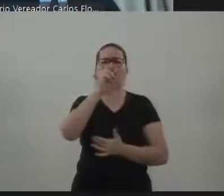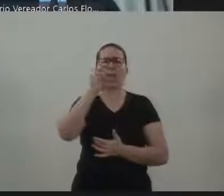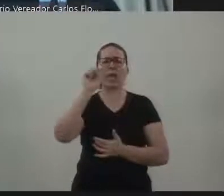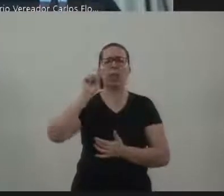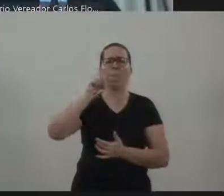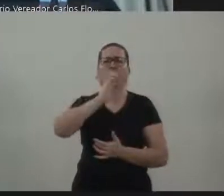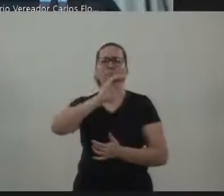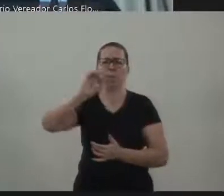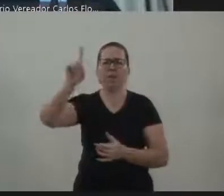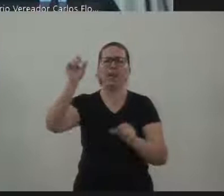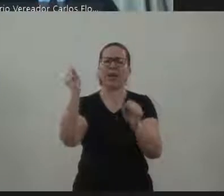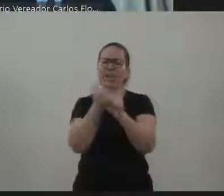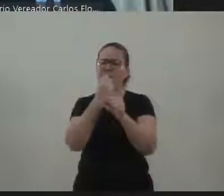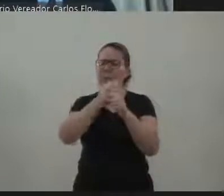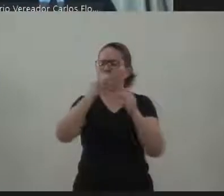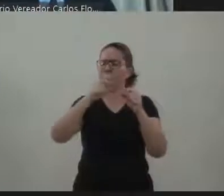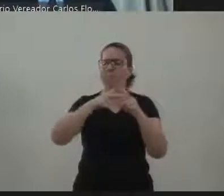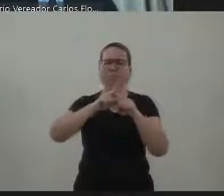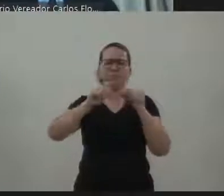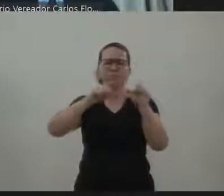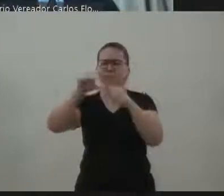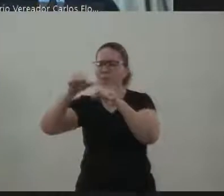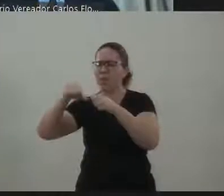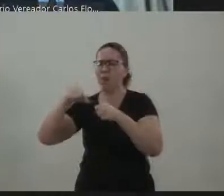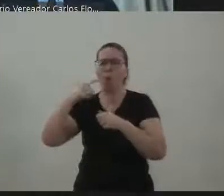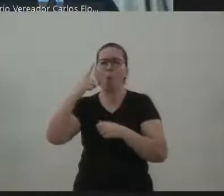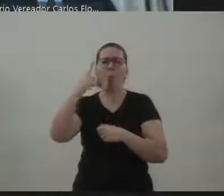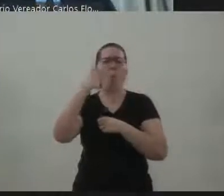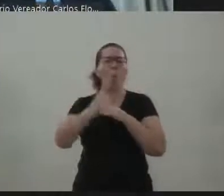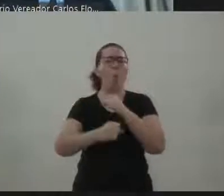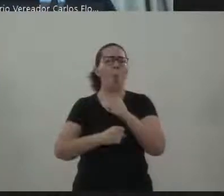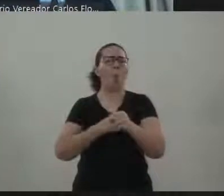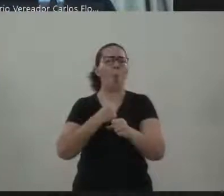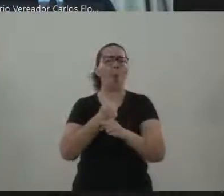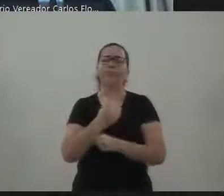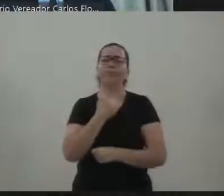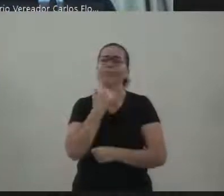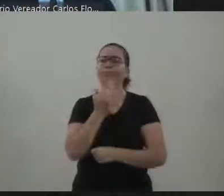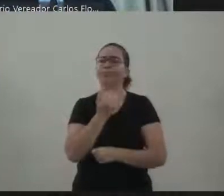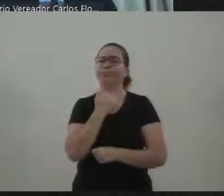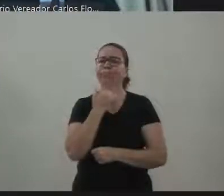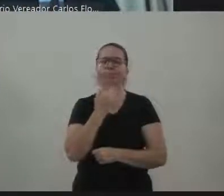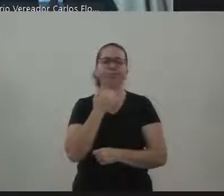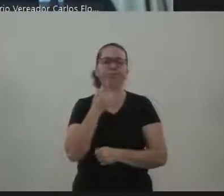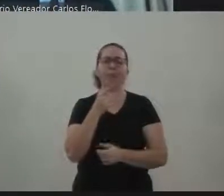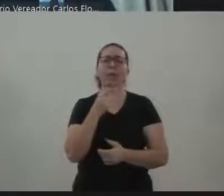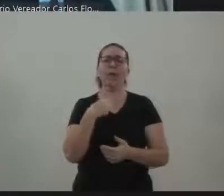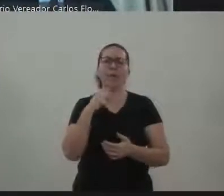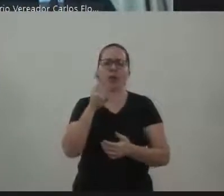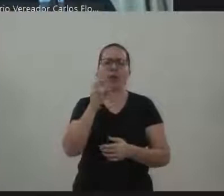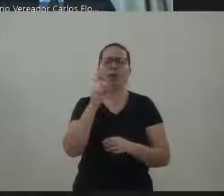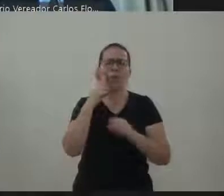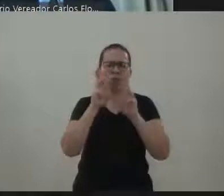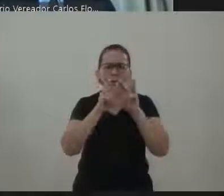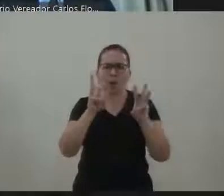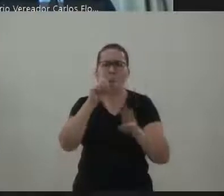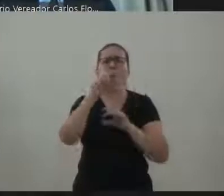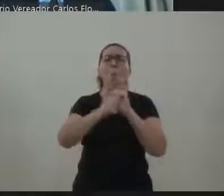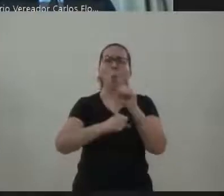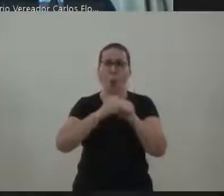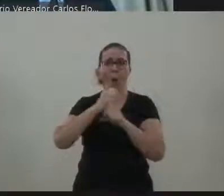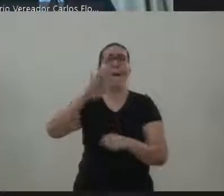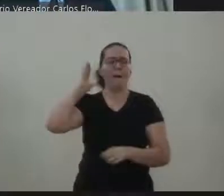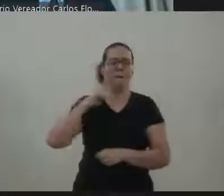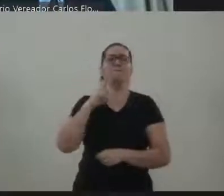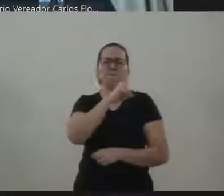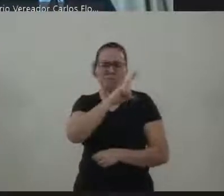da Praça do Aquários. Um ano, uma promessa, tá aqui no site, estou vendo agora aqui no site, um ano e não foi cumprido